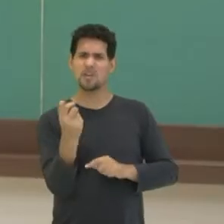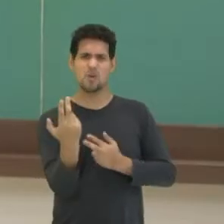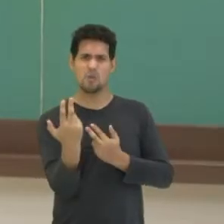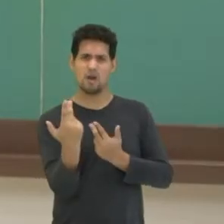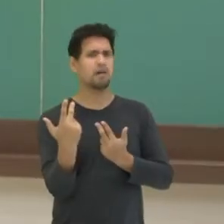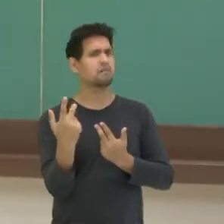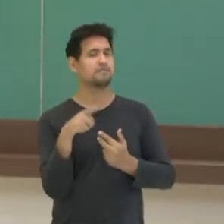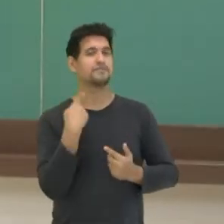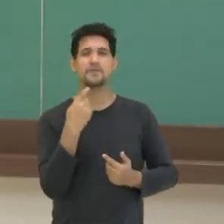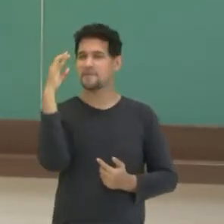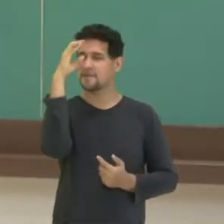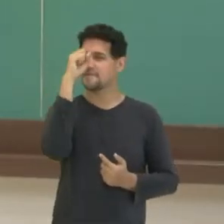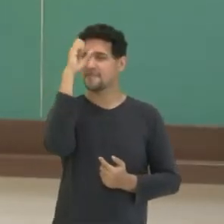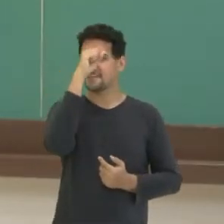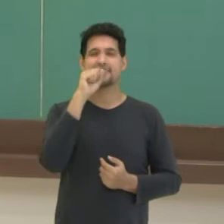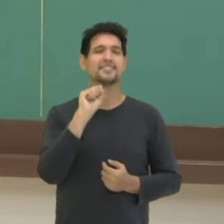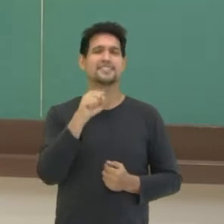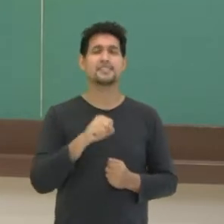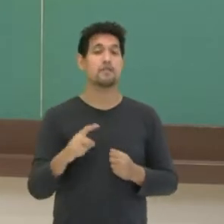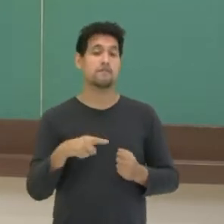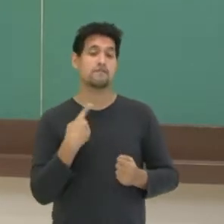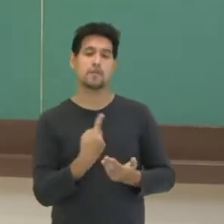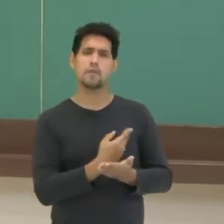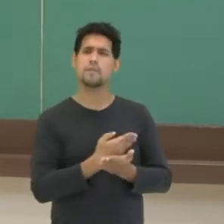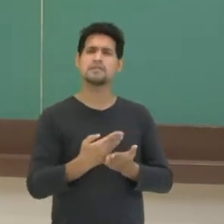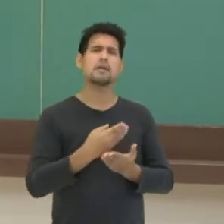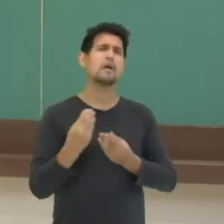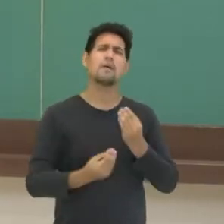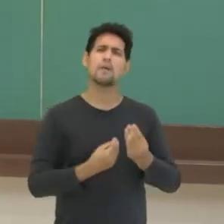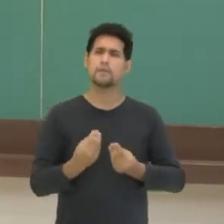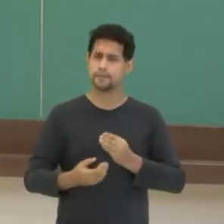Vamos trabalhar. Começamos como, professor?